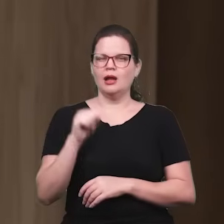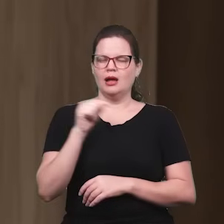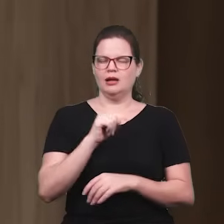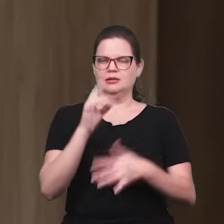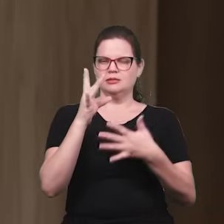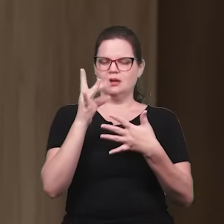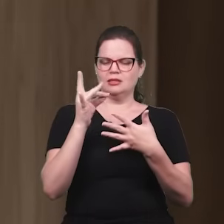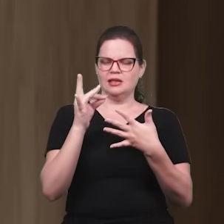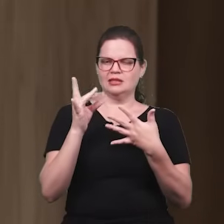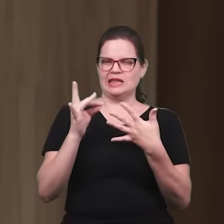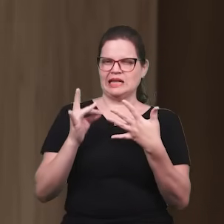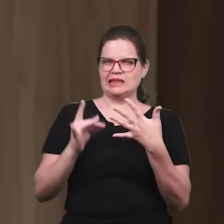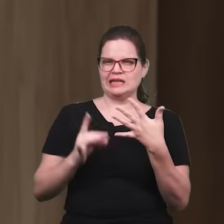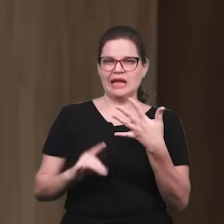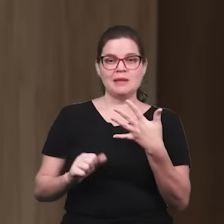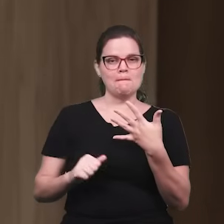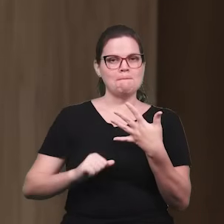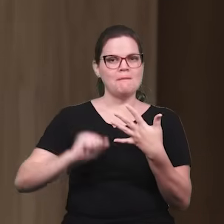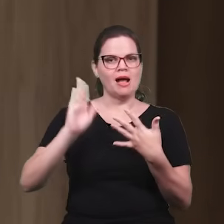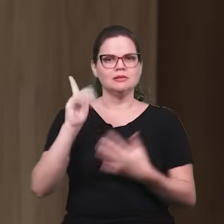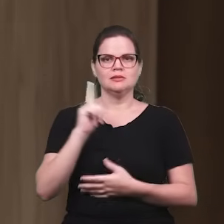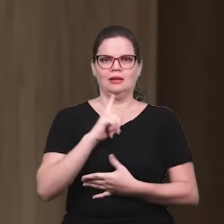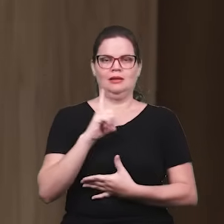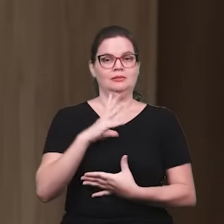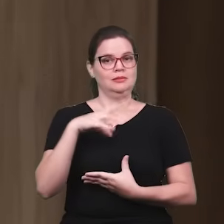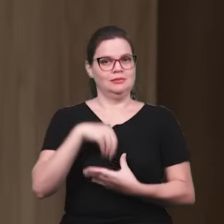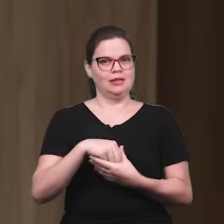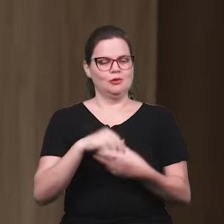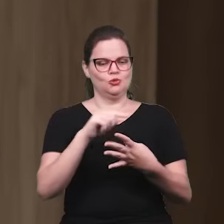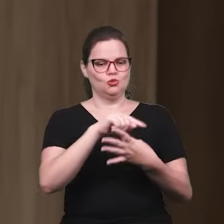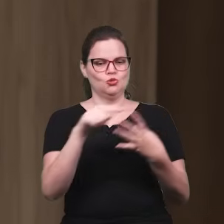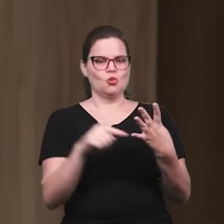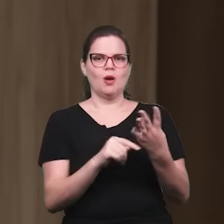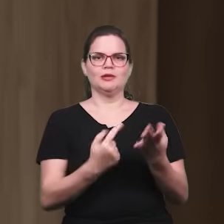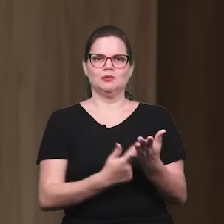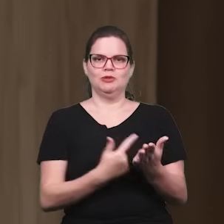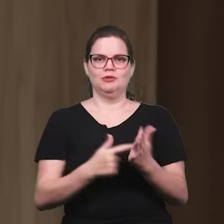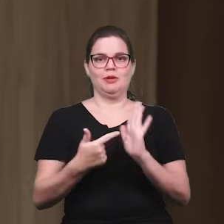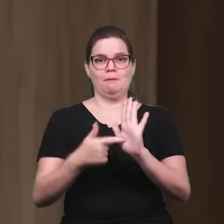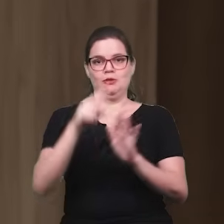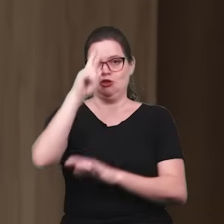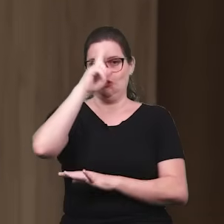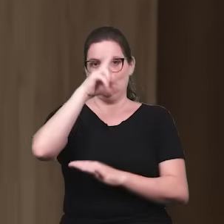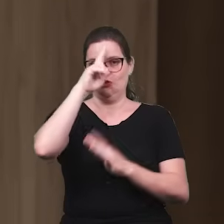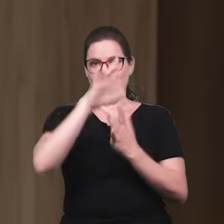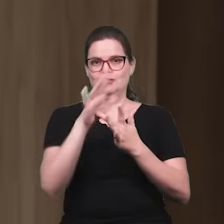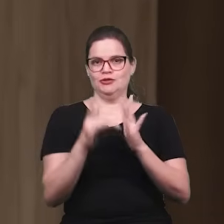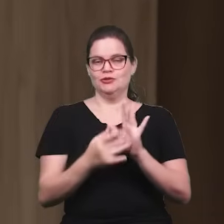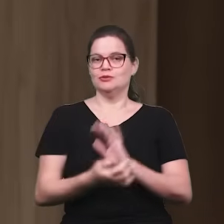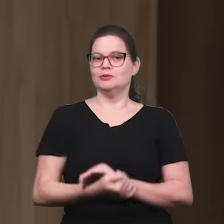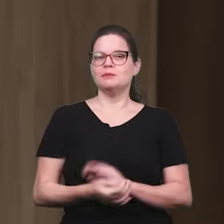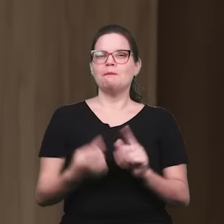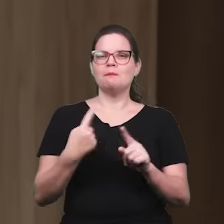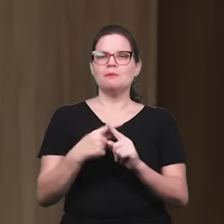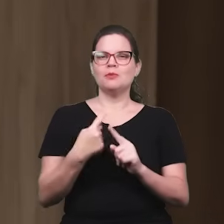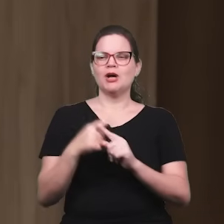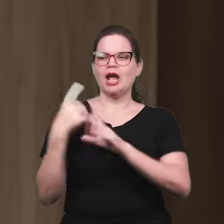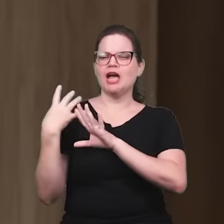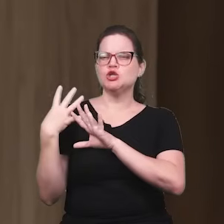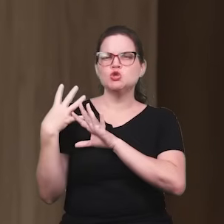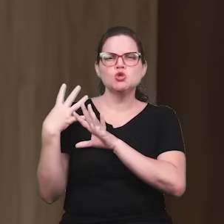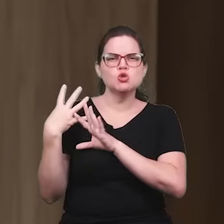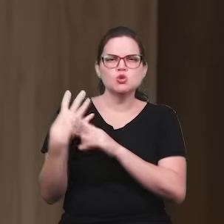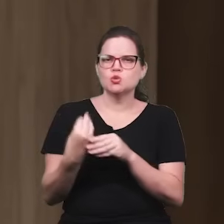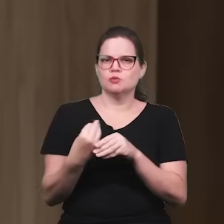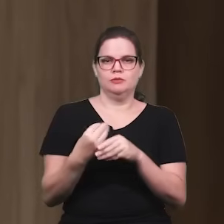ricos do Evangelho. Por quê? Porque de forma sintética, de forma